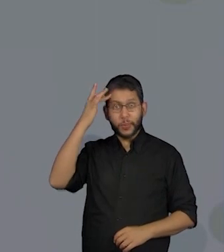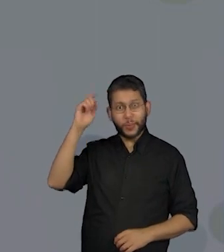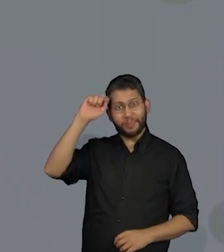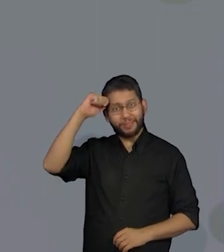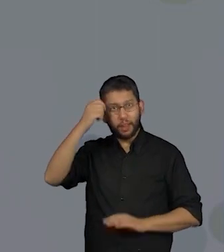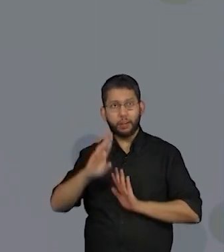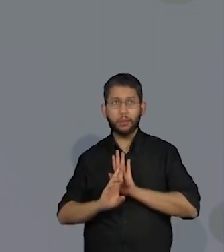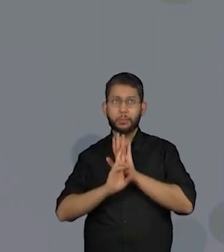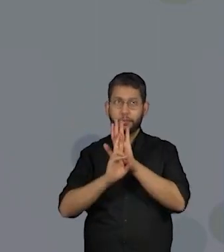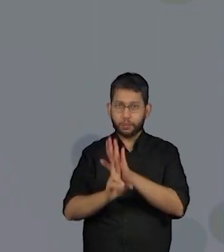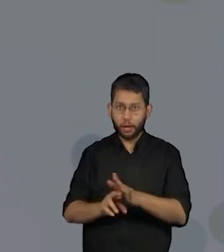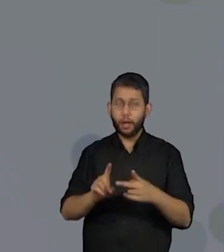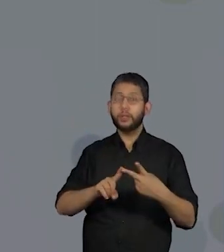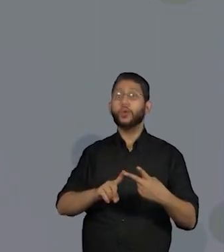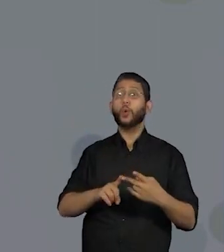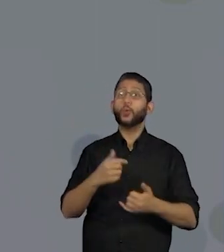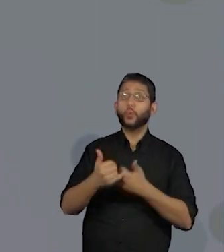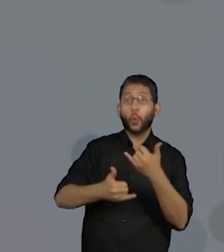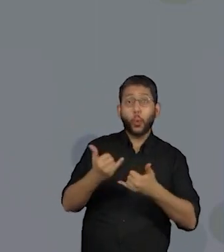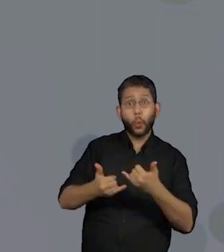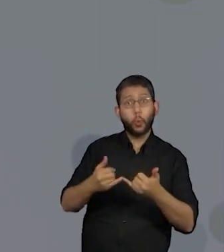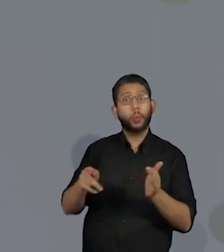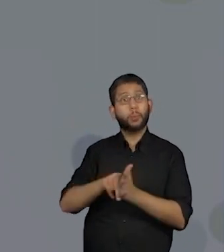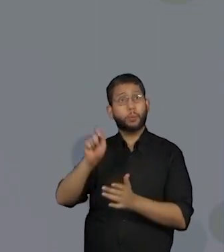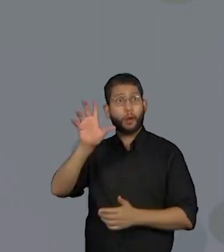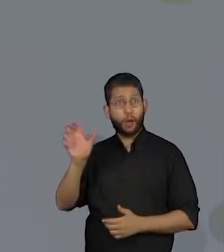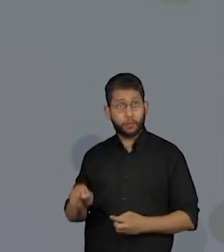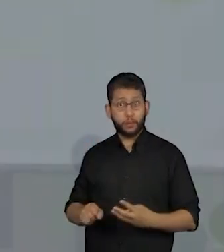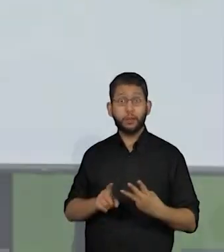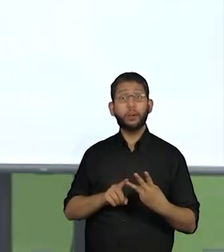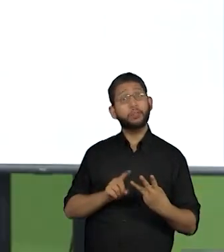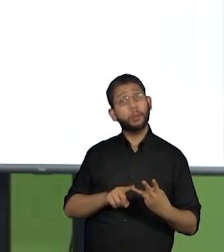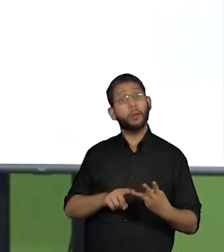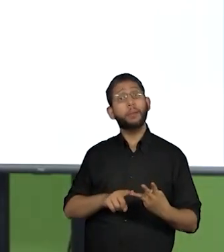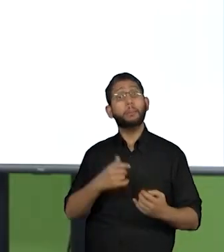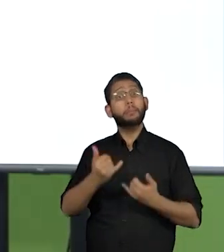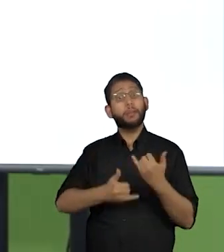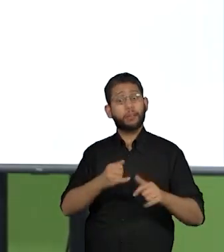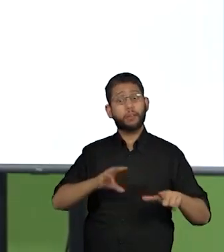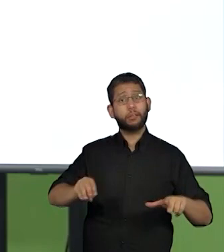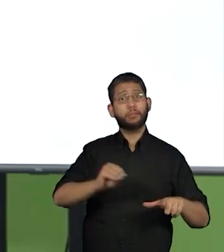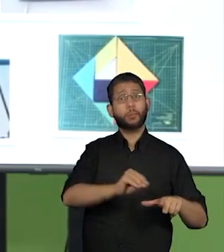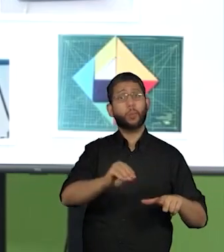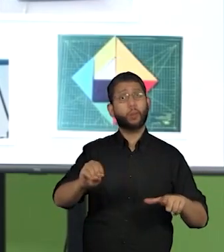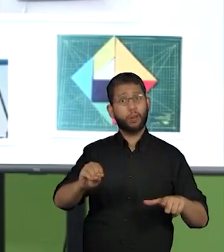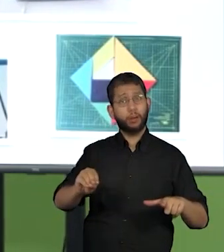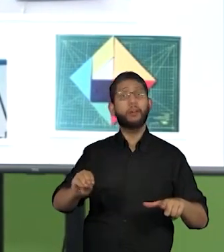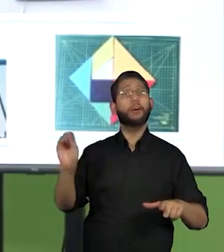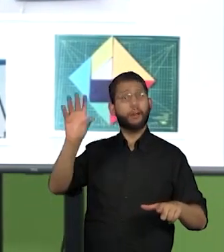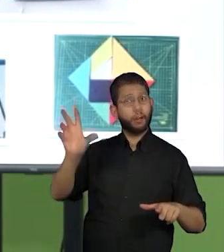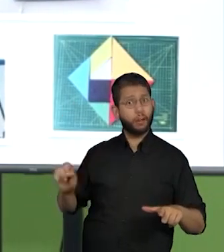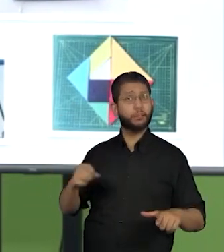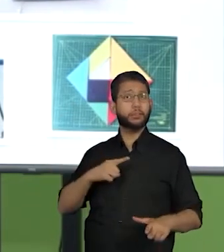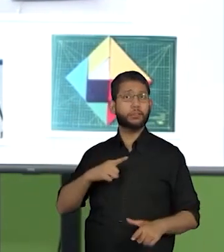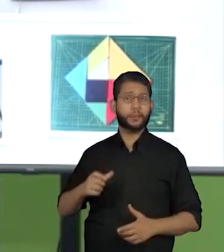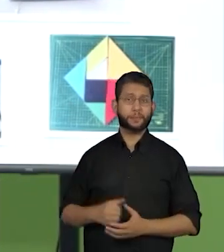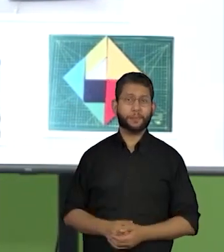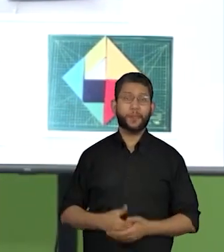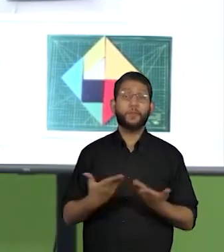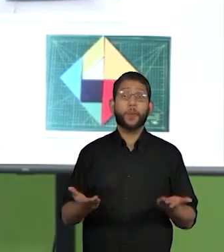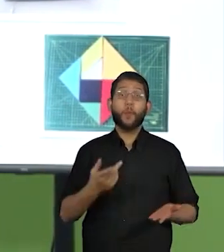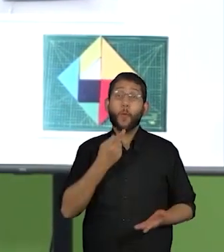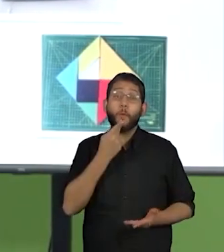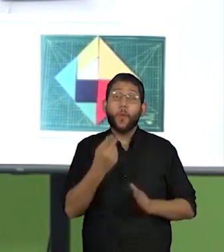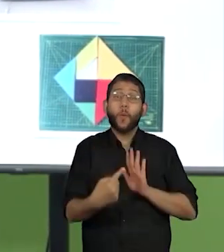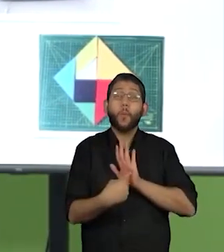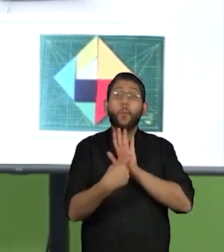africana e também a lógica dos jogos de tabuleiro. Beleza? Então, o professor Leandro vai começar a falar um pouquinho